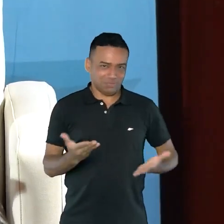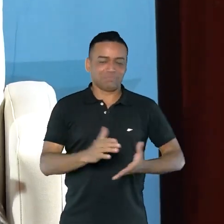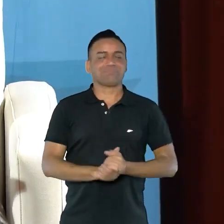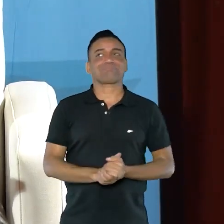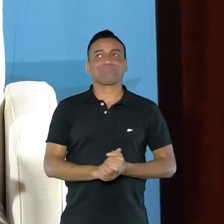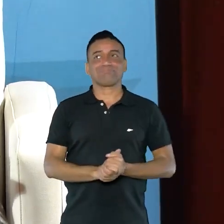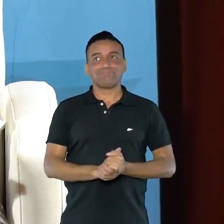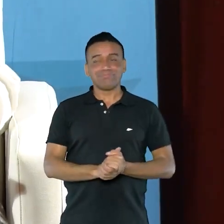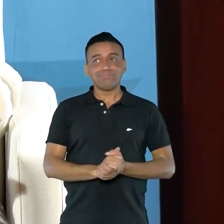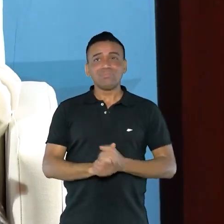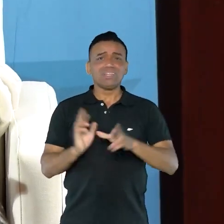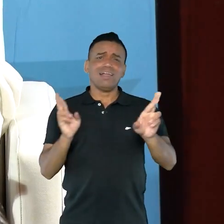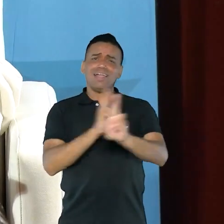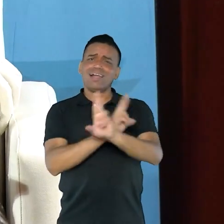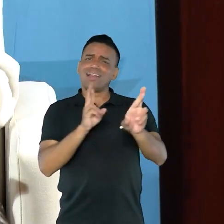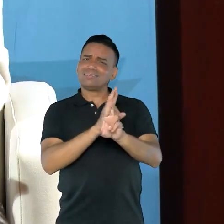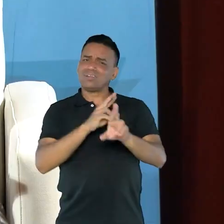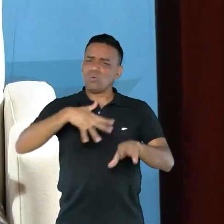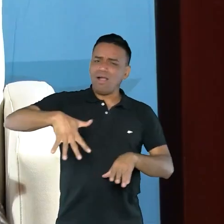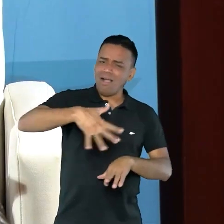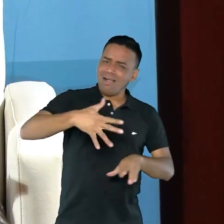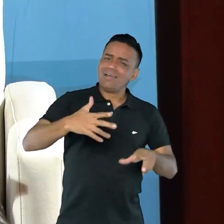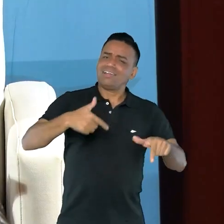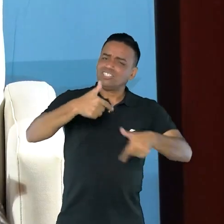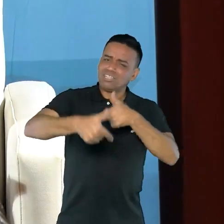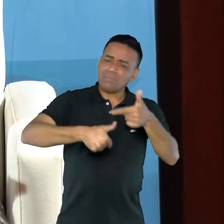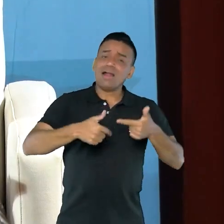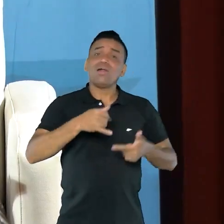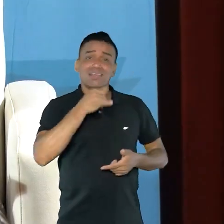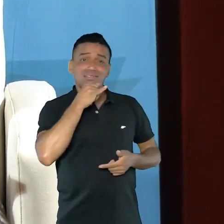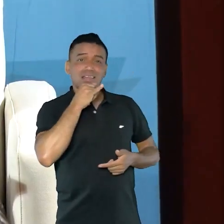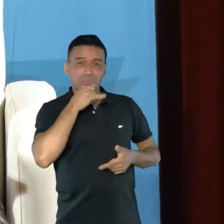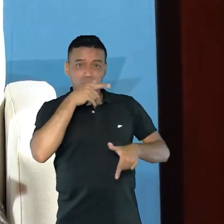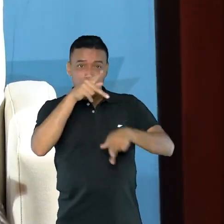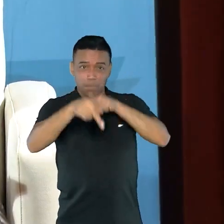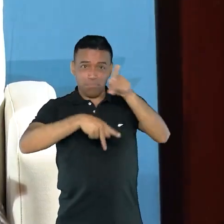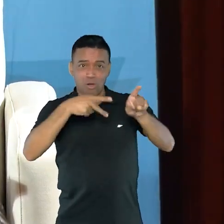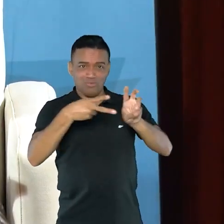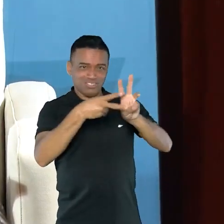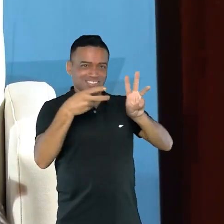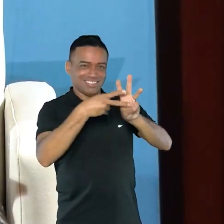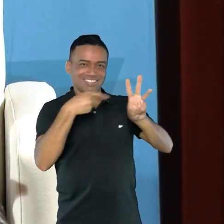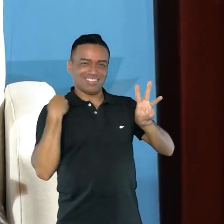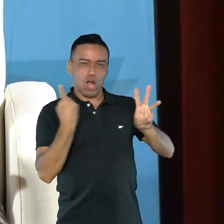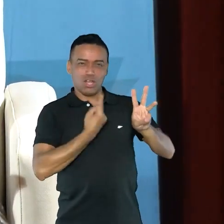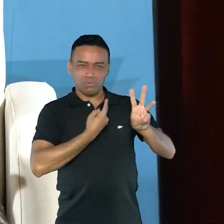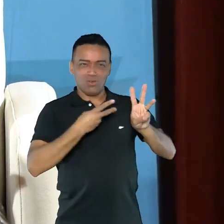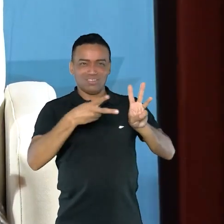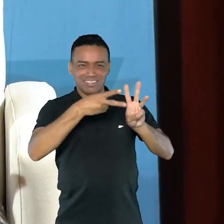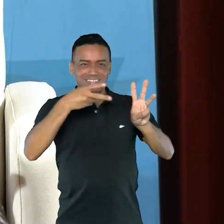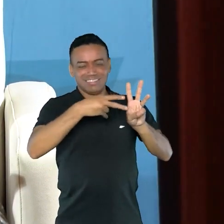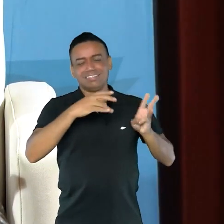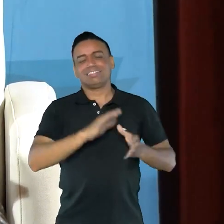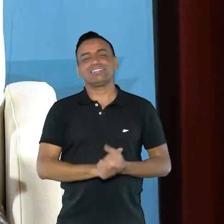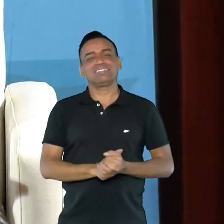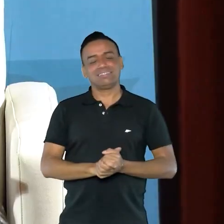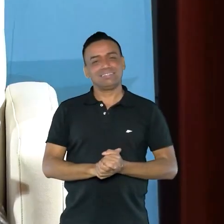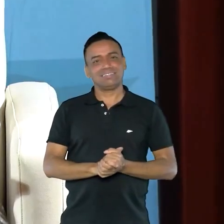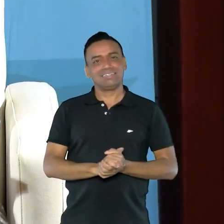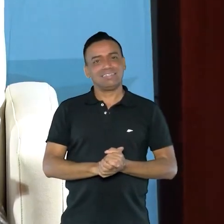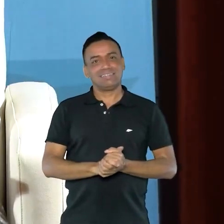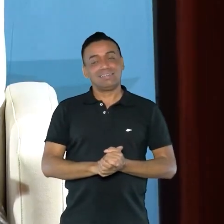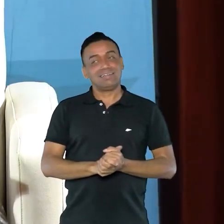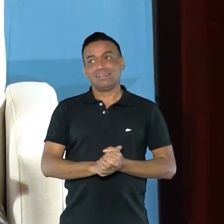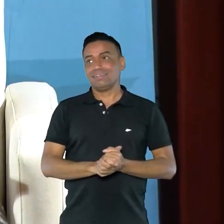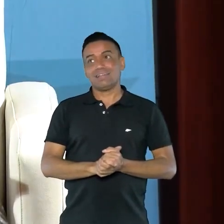trabalho, eu vou trazer um exemplo, assim, dos nossos povos, né? Um dos estereótipos mais comuns